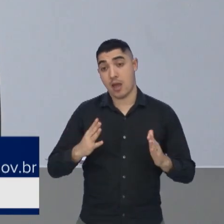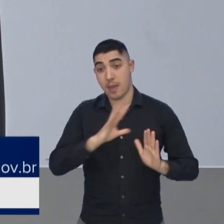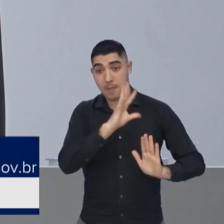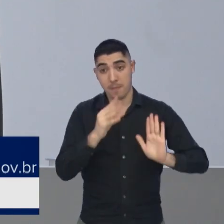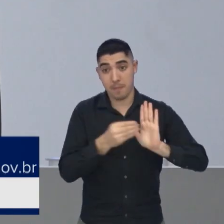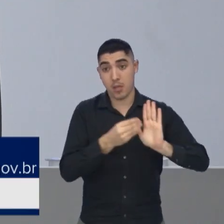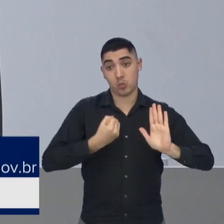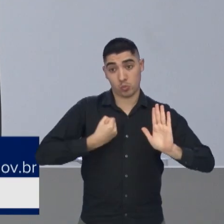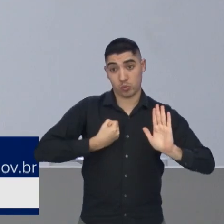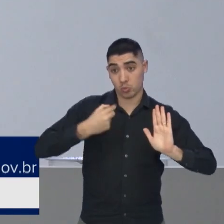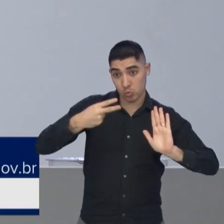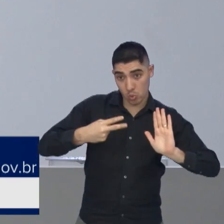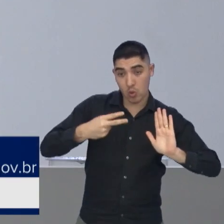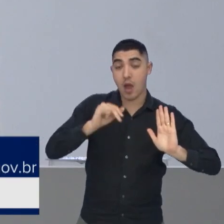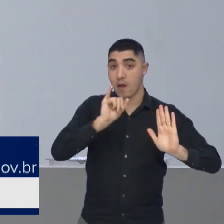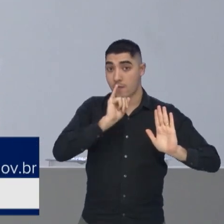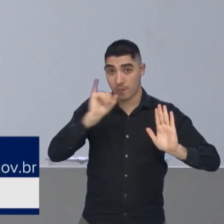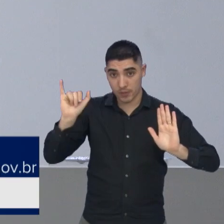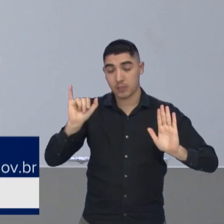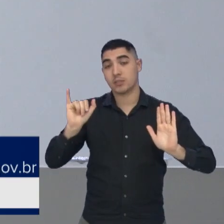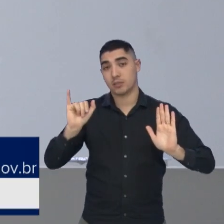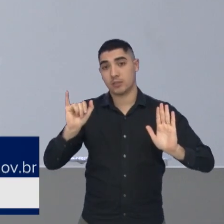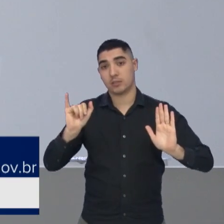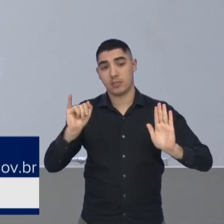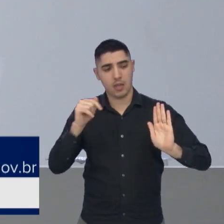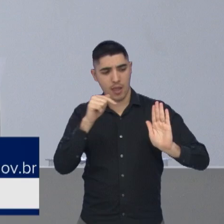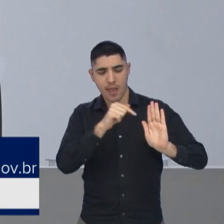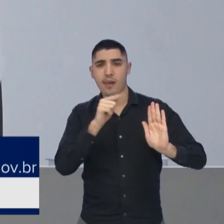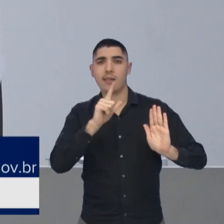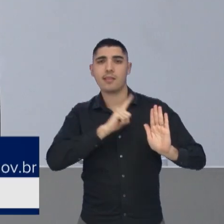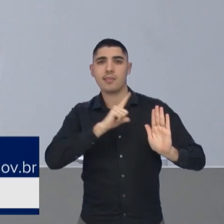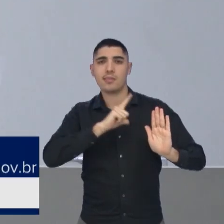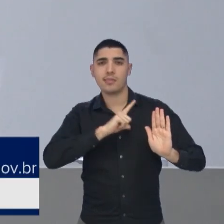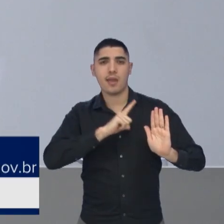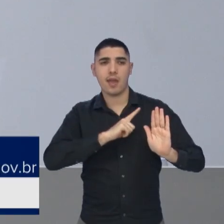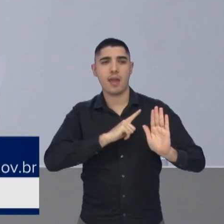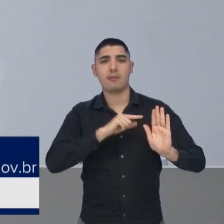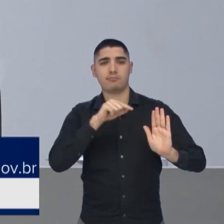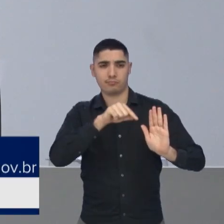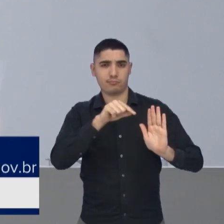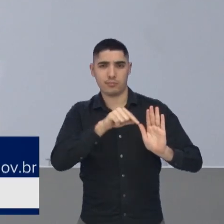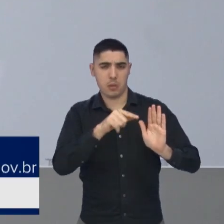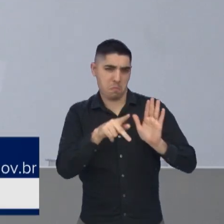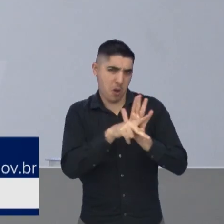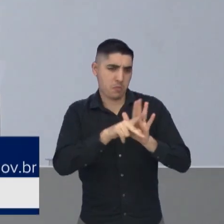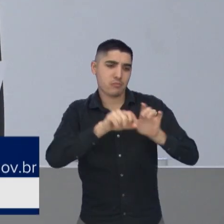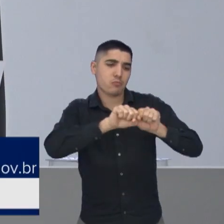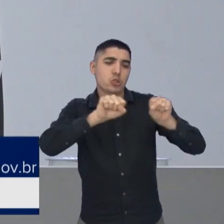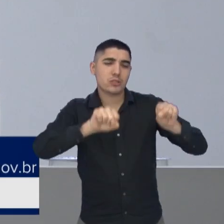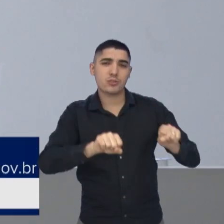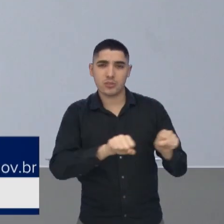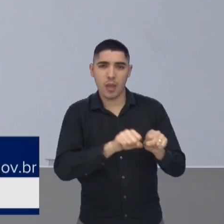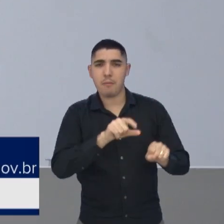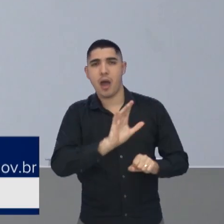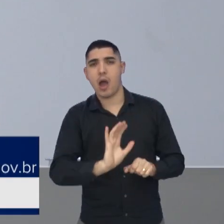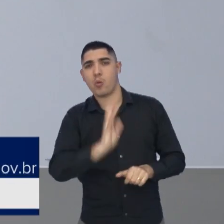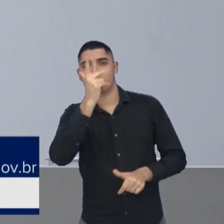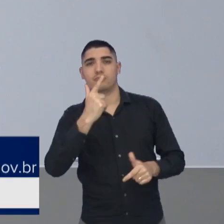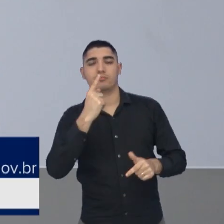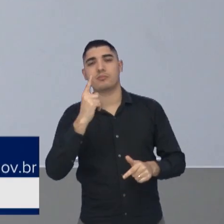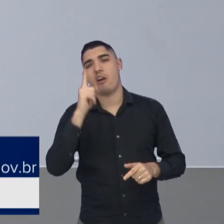2 informa que, em razão de uma inconsistência no sistema de gestão eletrônico, o documento houve um